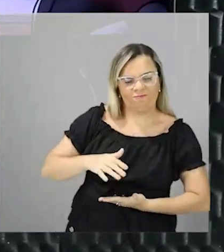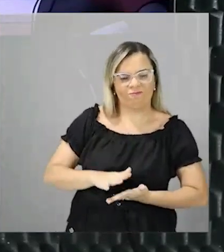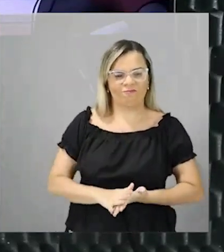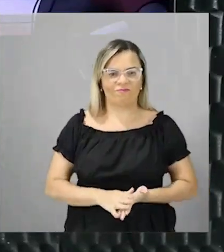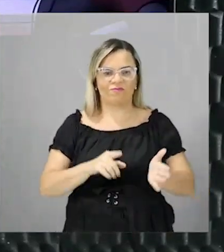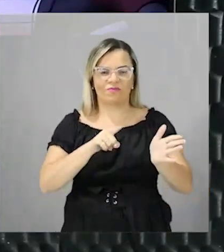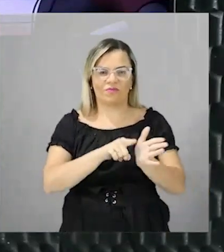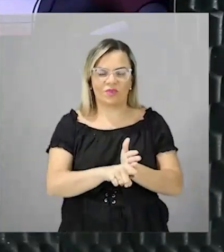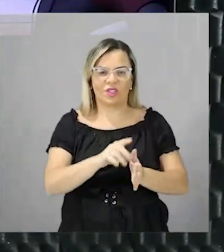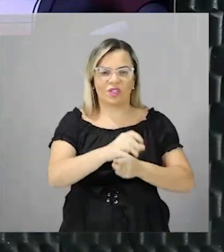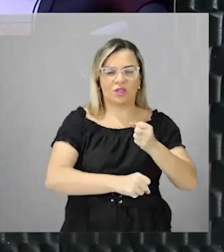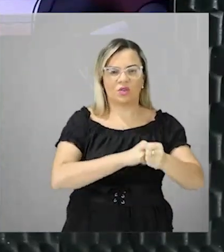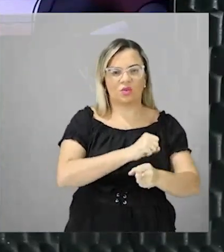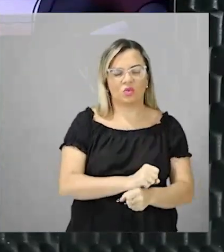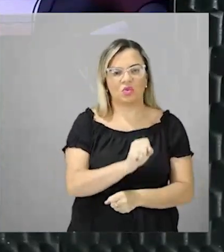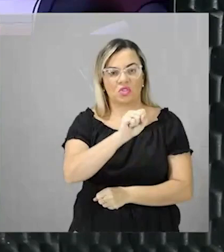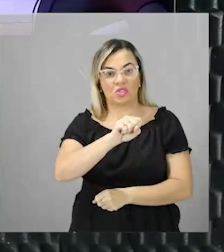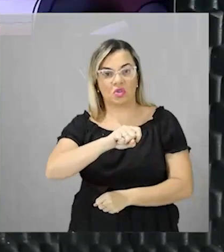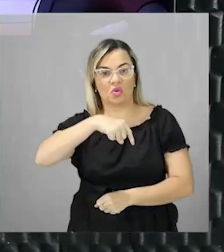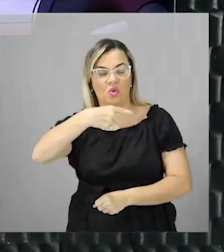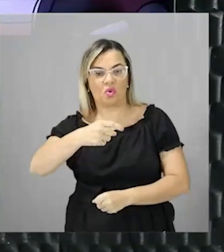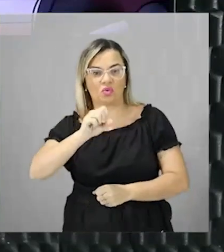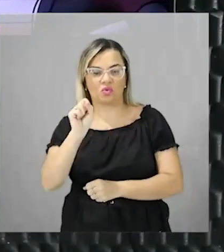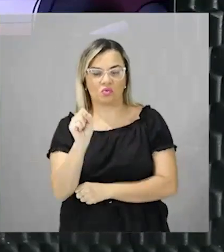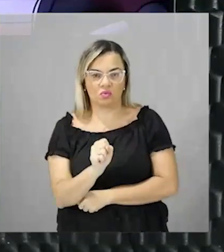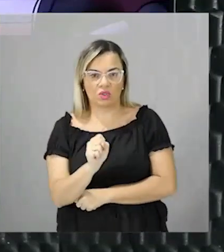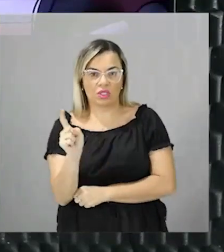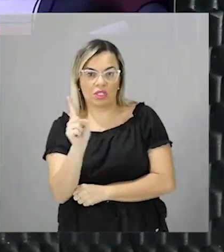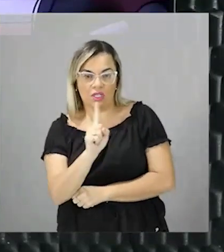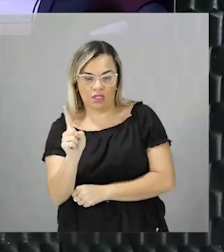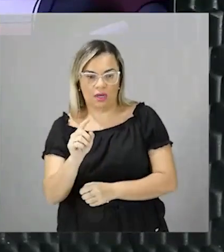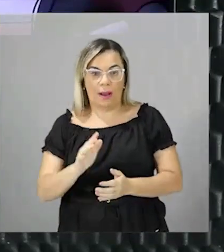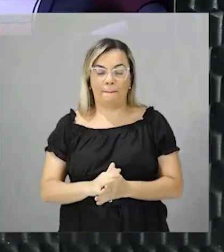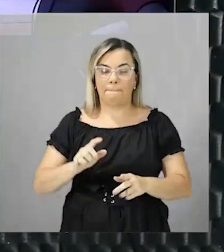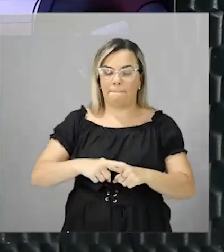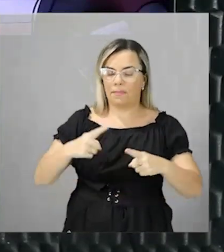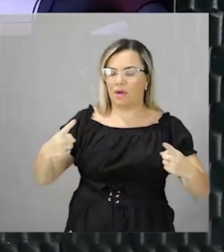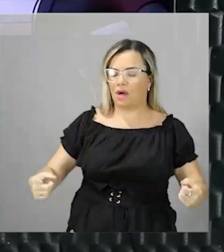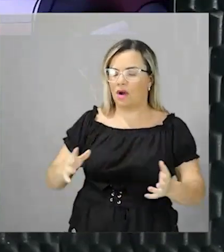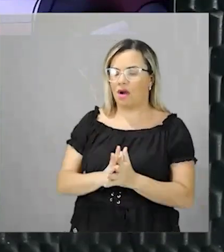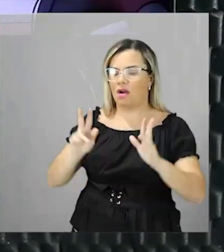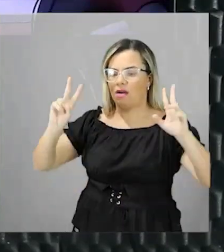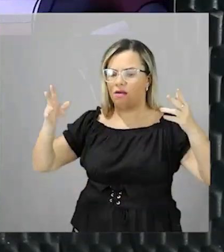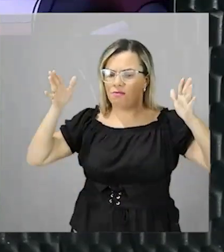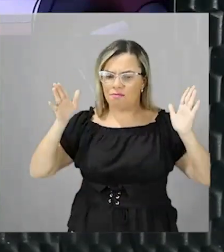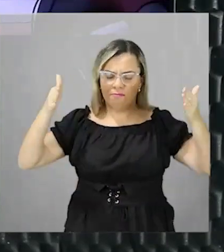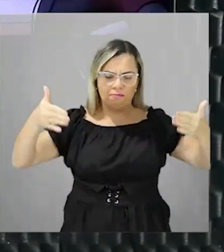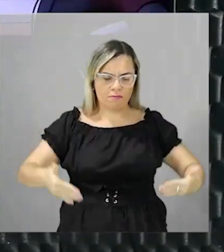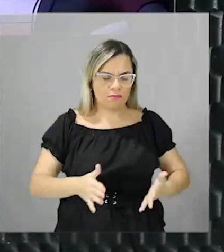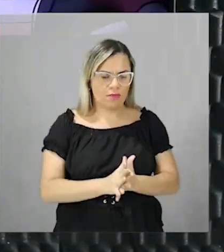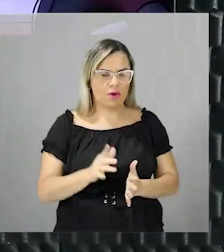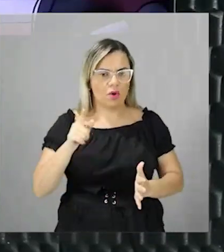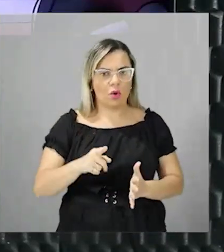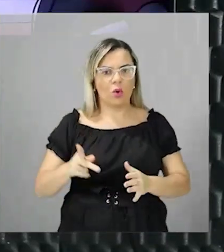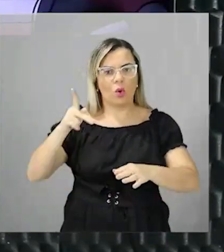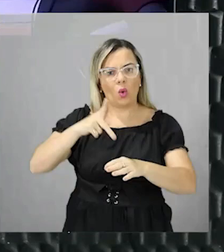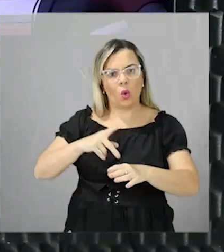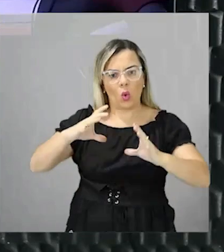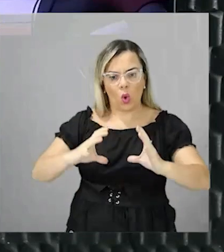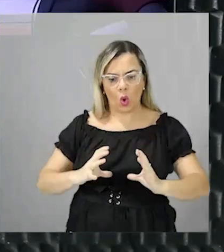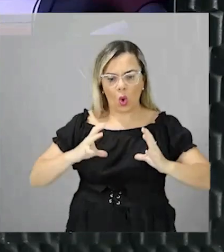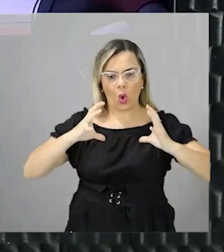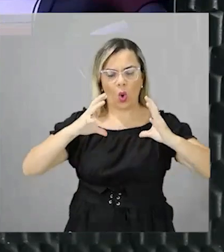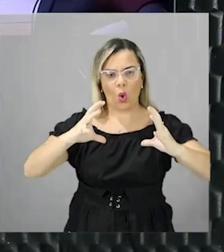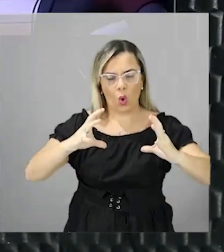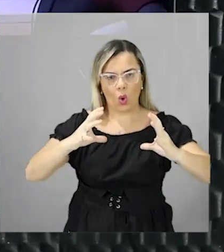ano sim, ano não, mas é uma temática que você precisa estar atento, que são as rochas. Hoje nós vamos responder algumas